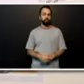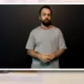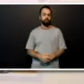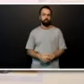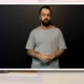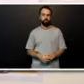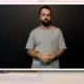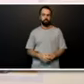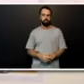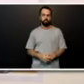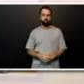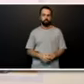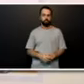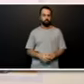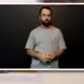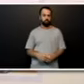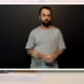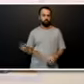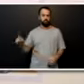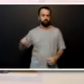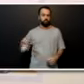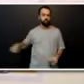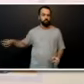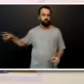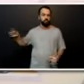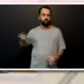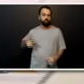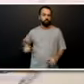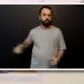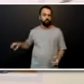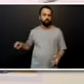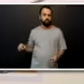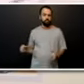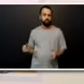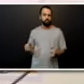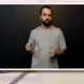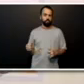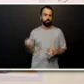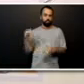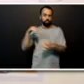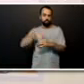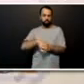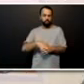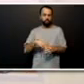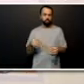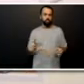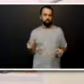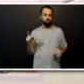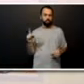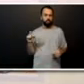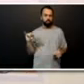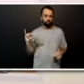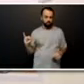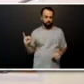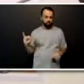Então, os naturais fazem parte dos inteiros.